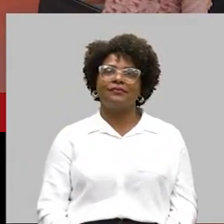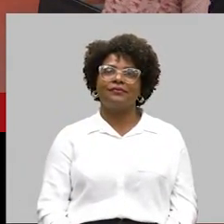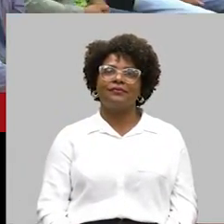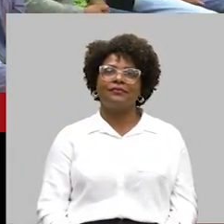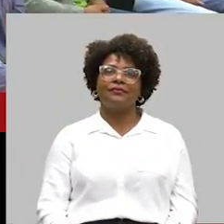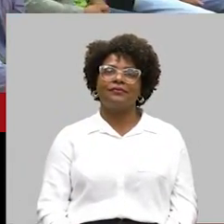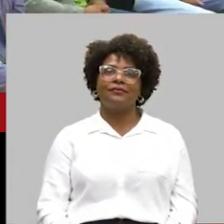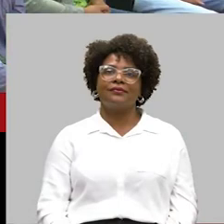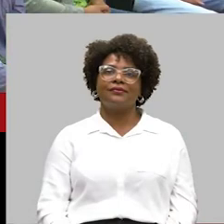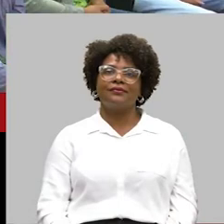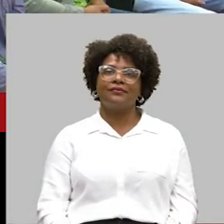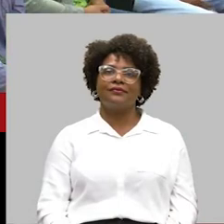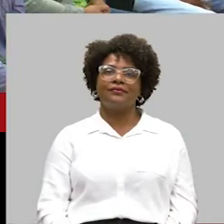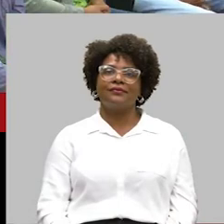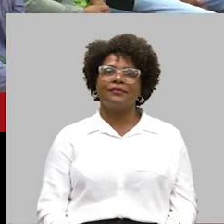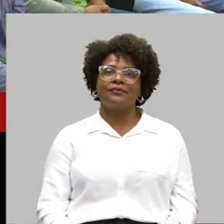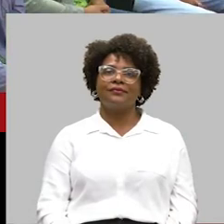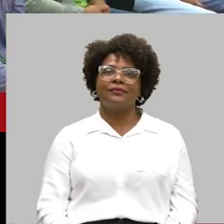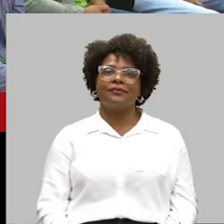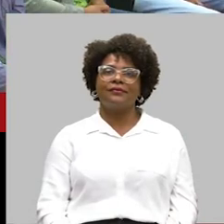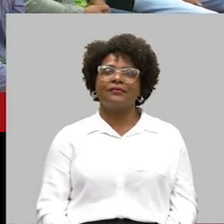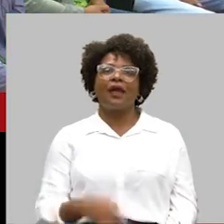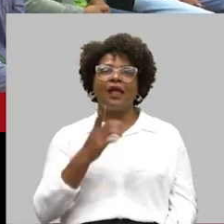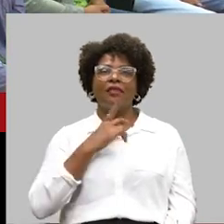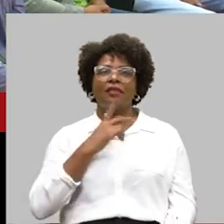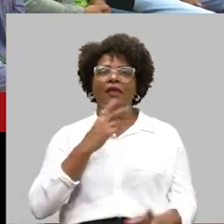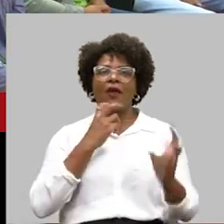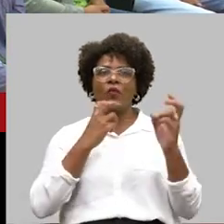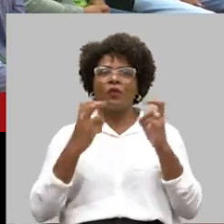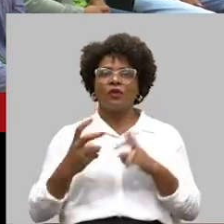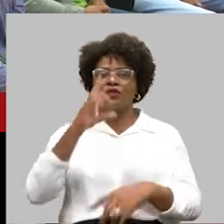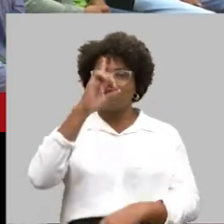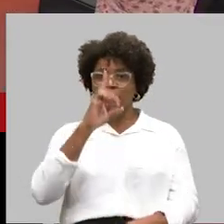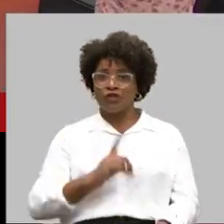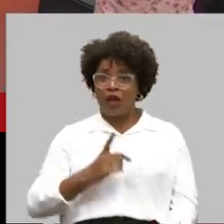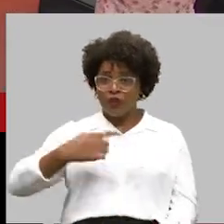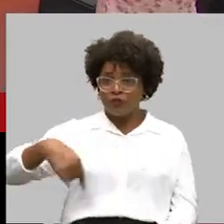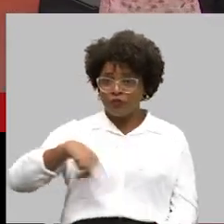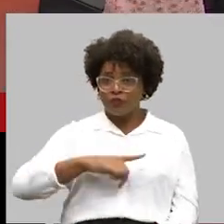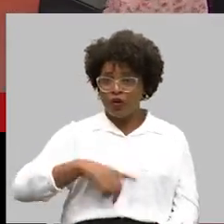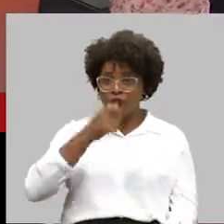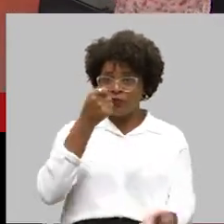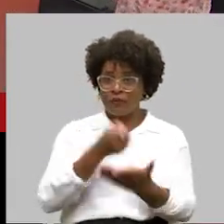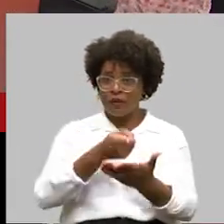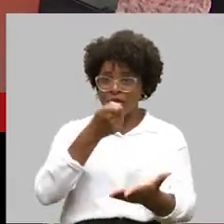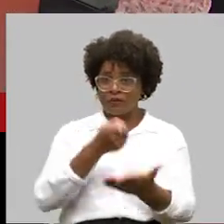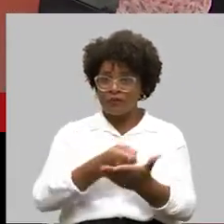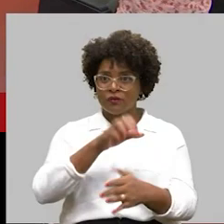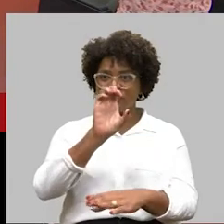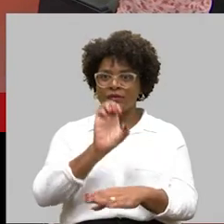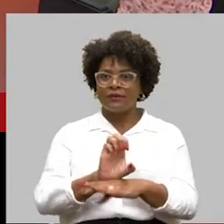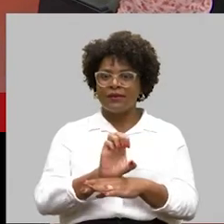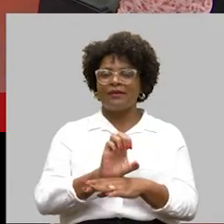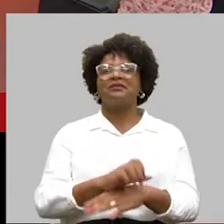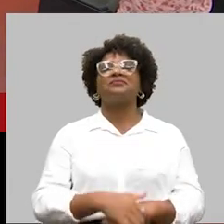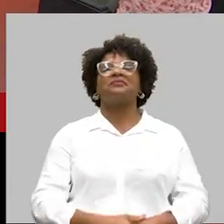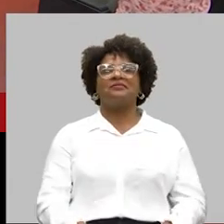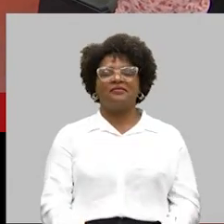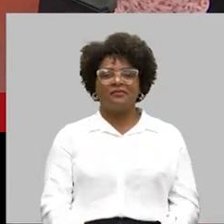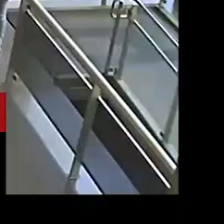Estado Educação do campo direito nosso dever do Estado muito